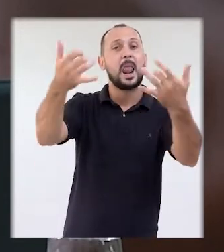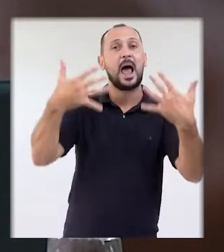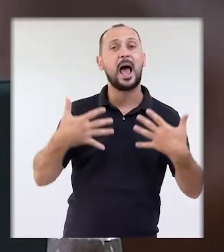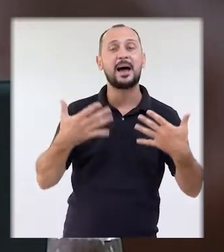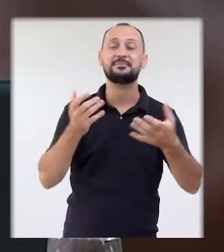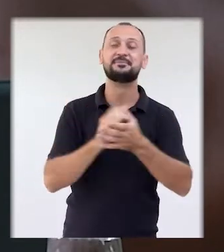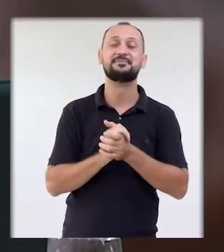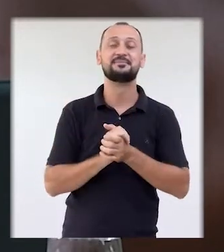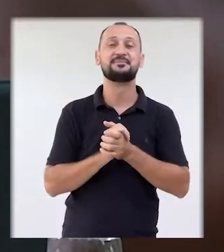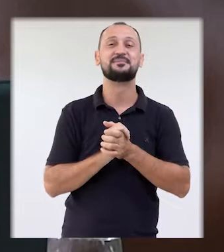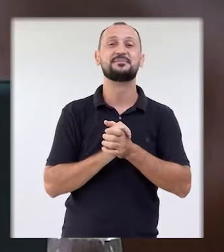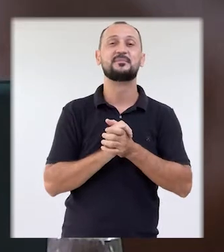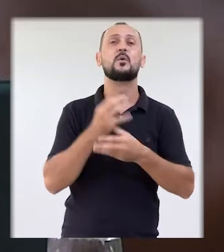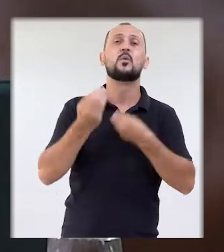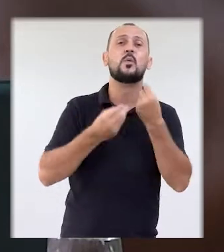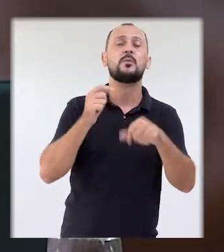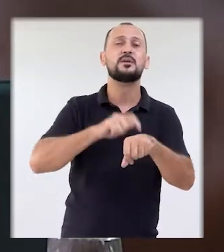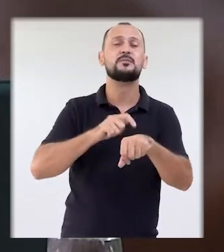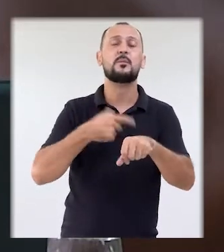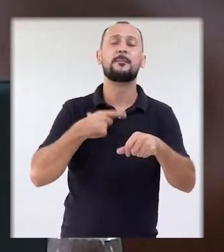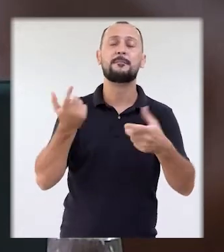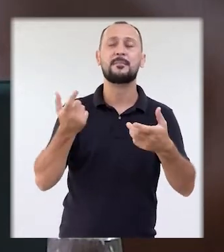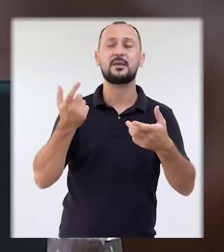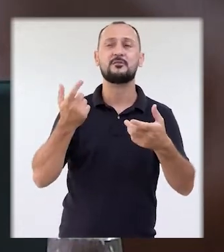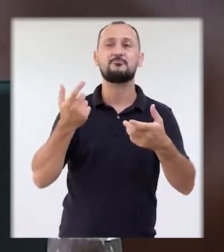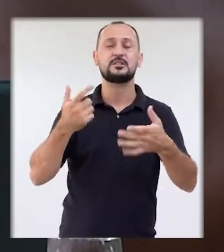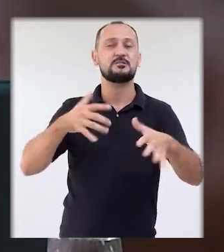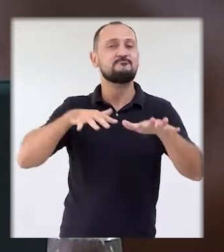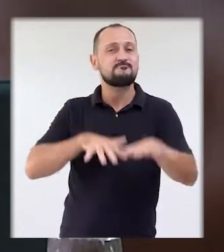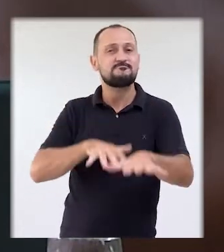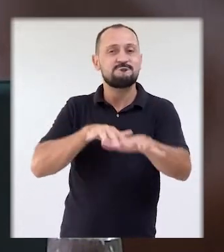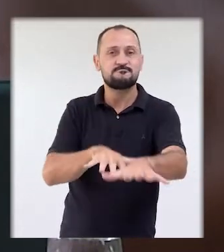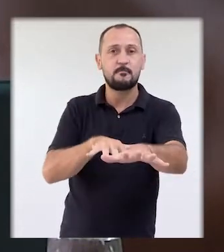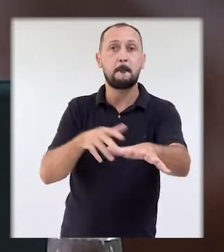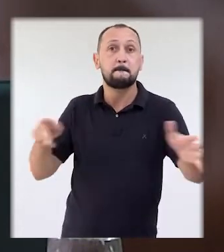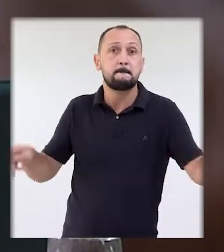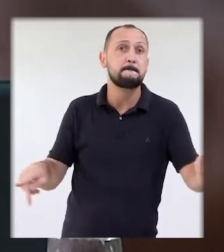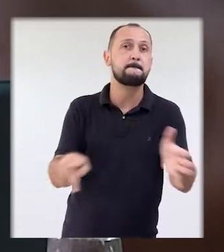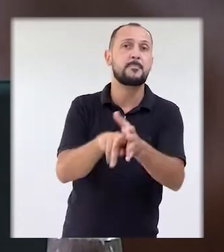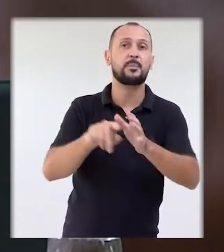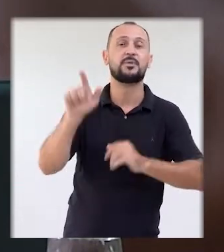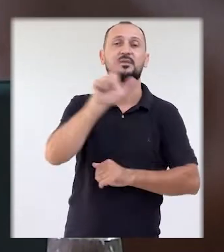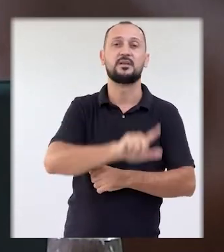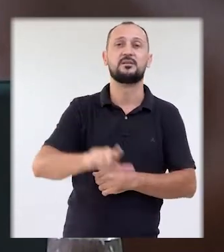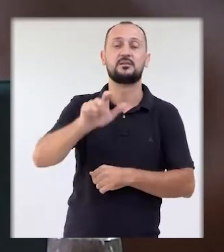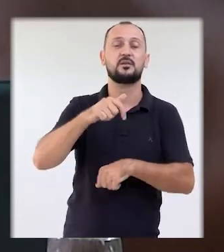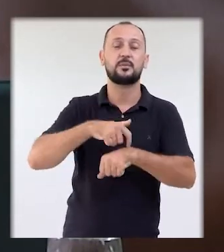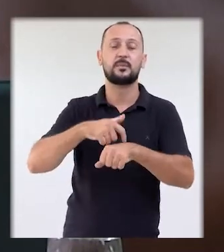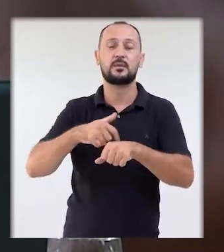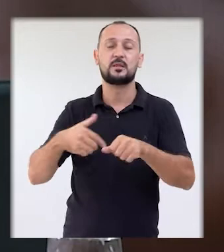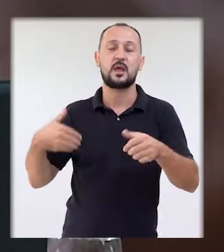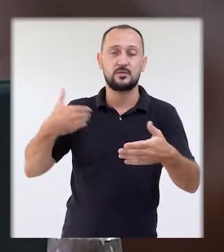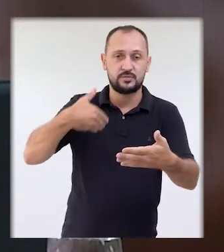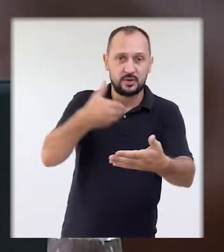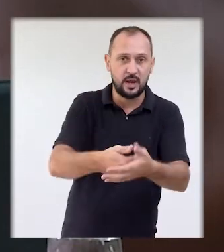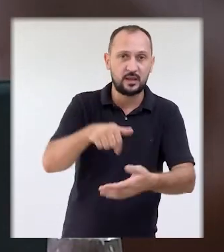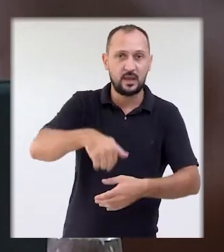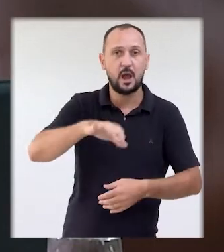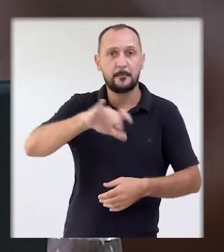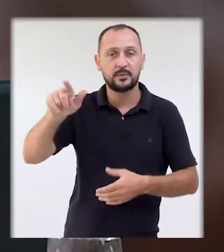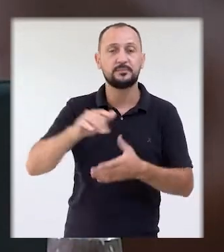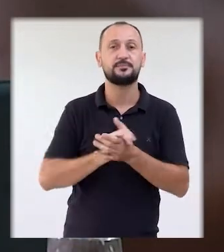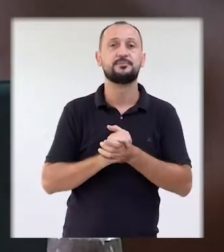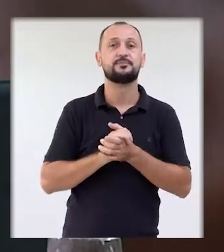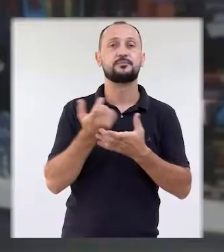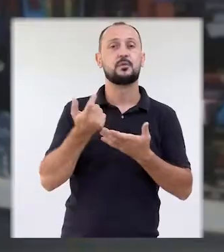que você contasse um pouco para a gente sobre esse movimento, né, tão significativo para a literatura até a sua chegada aqui em